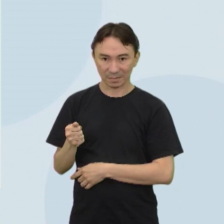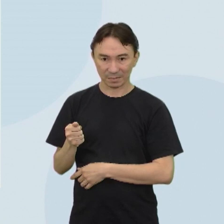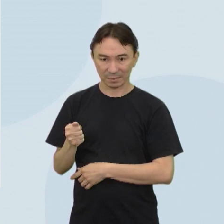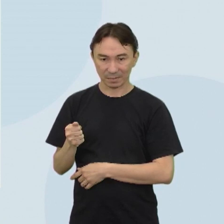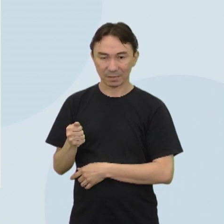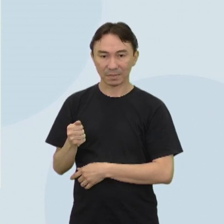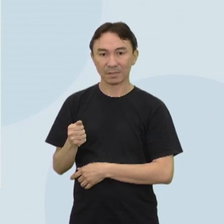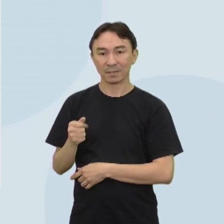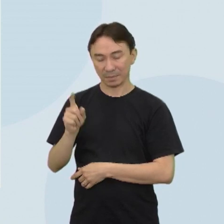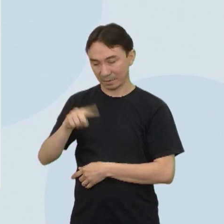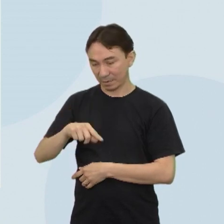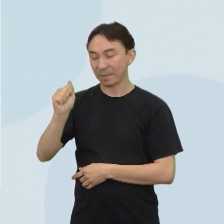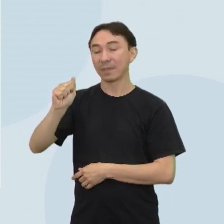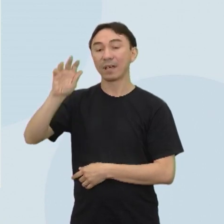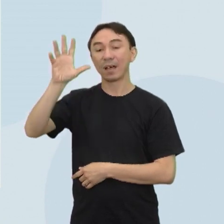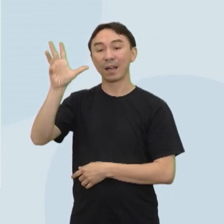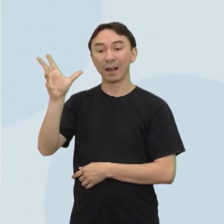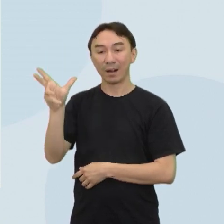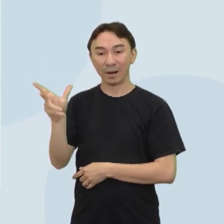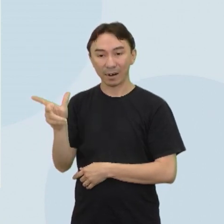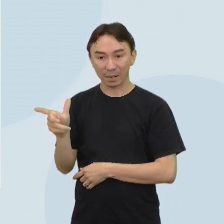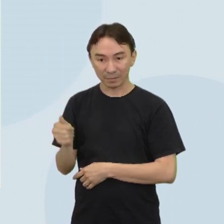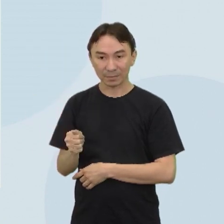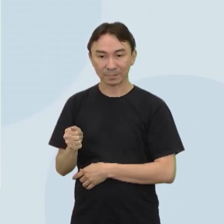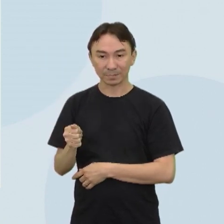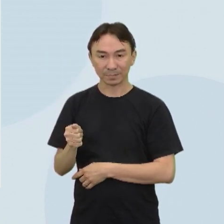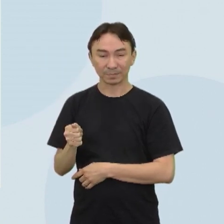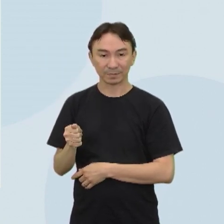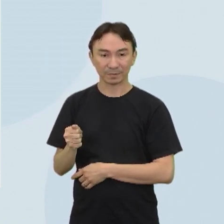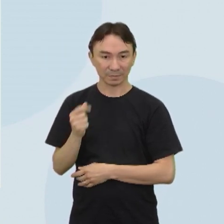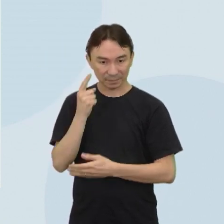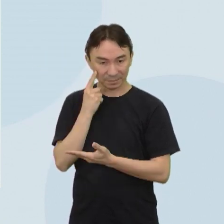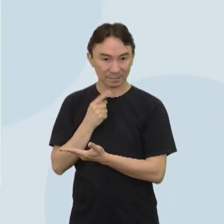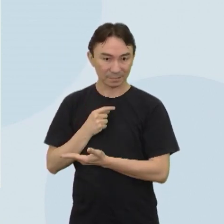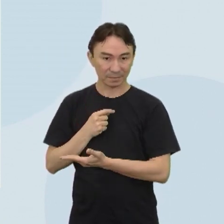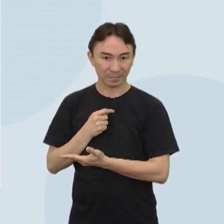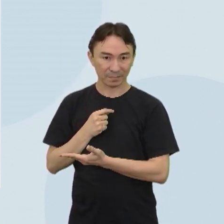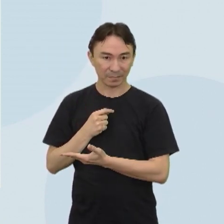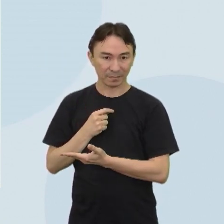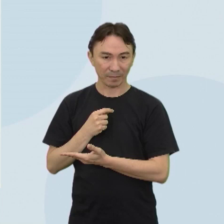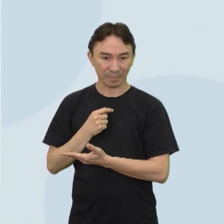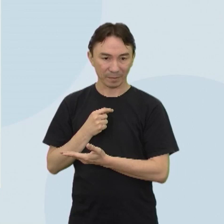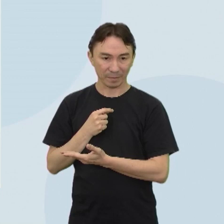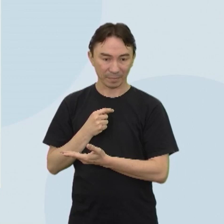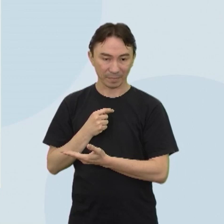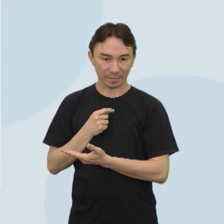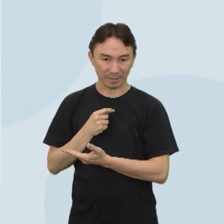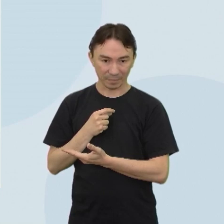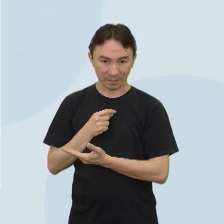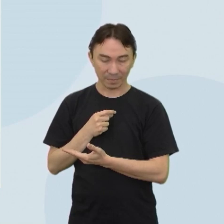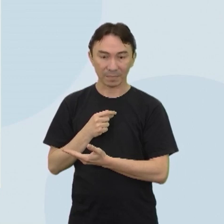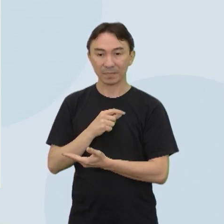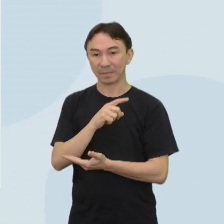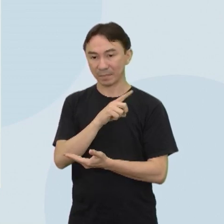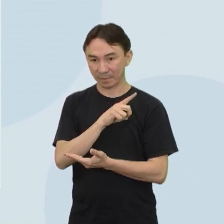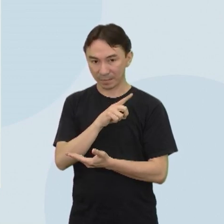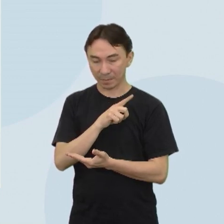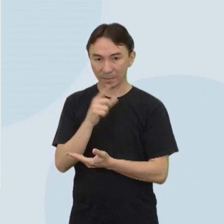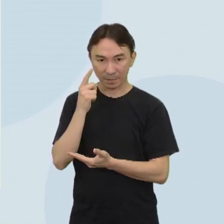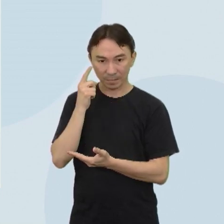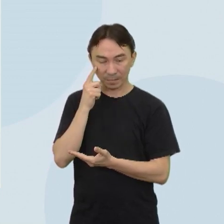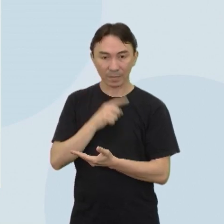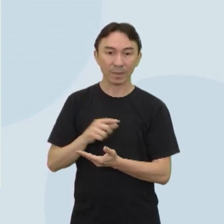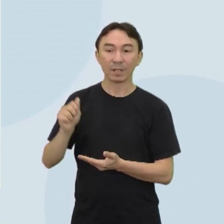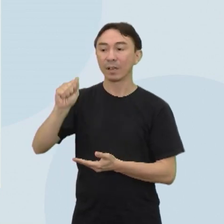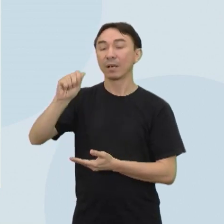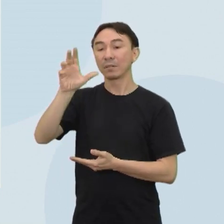aqui, ó, o continente africano. Tinha que tá? ser verde. Não, verde não. Então tá aqui, ó, nós temos o continente africano no hemisfério